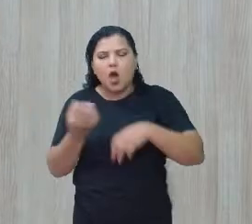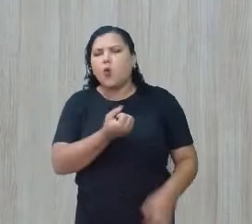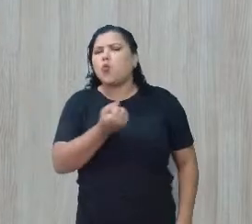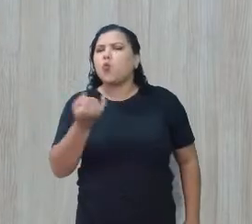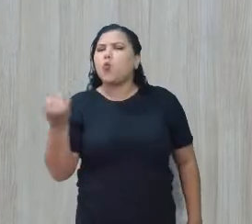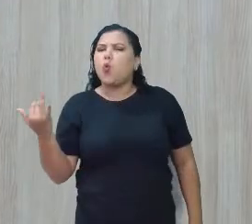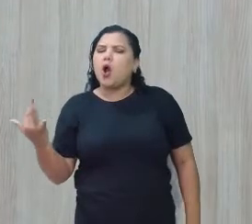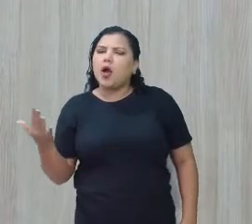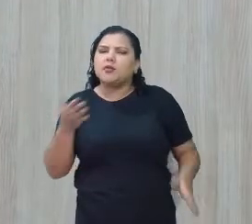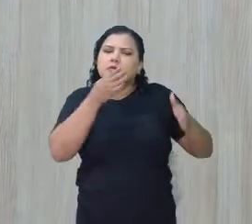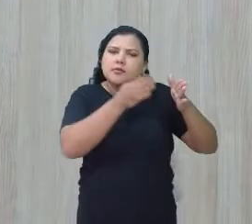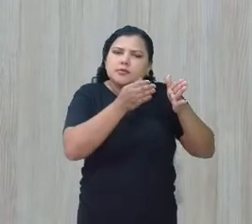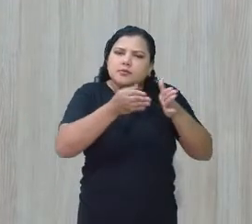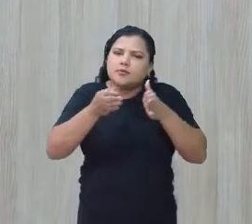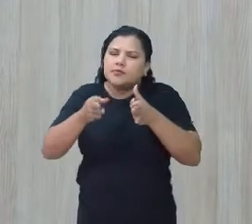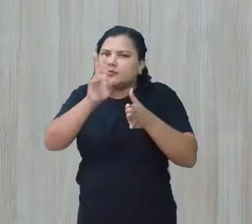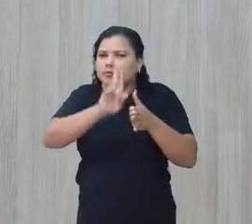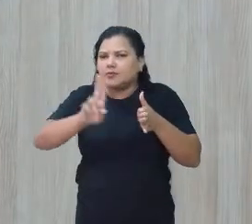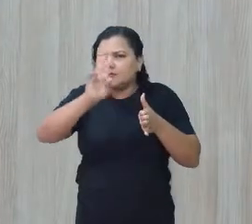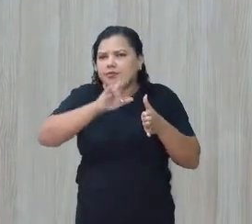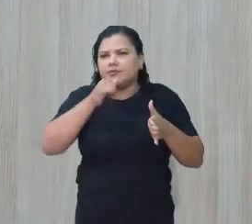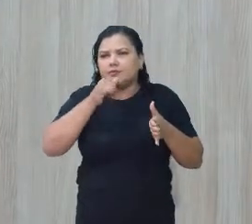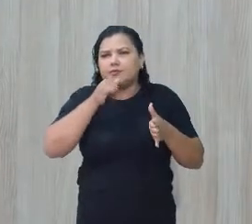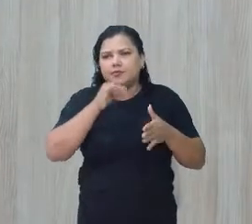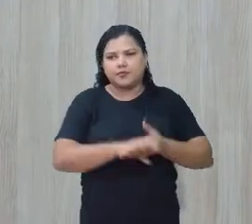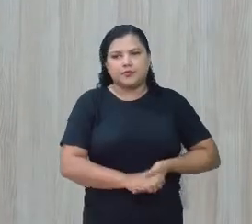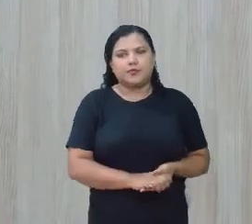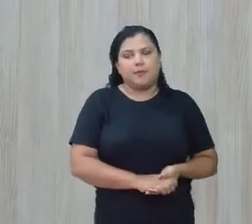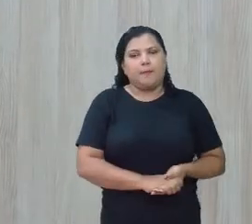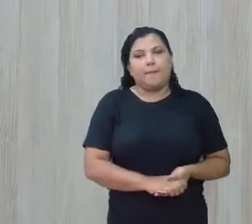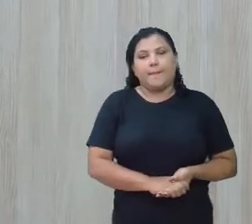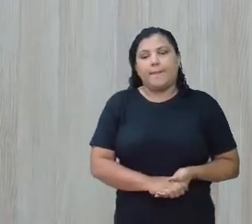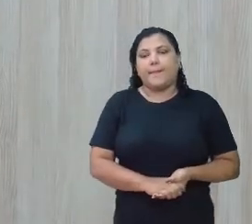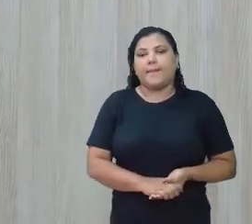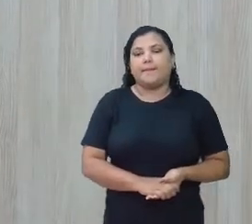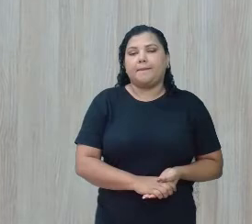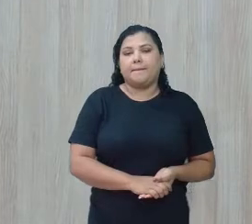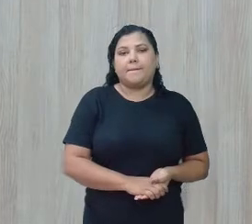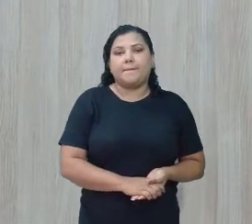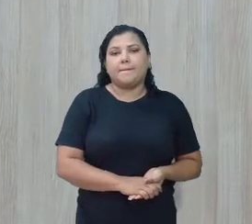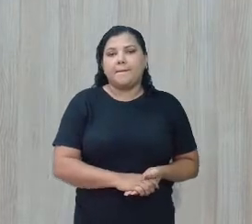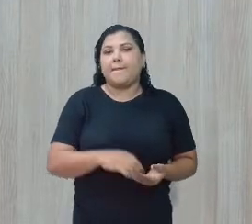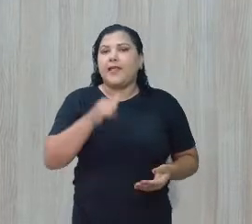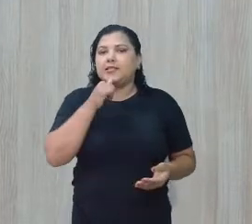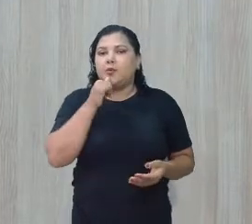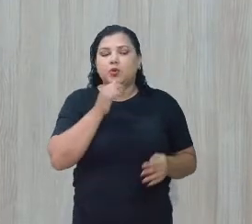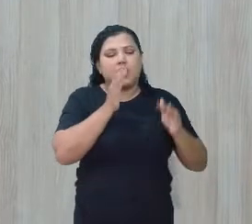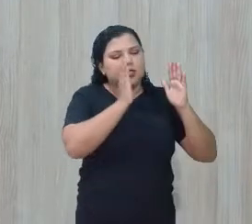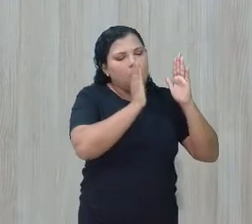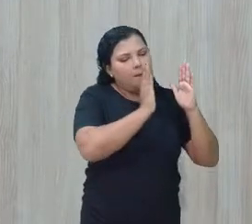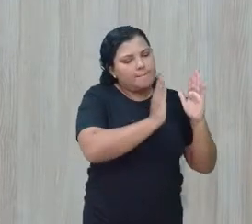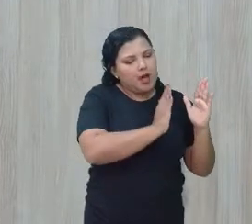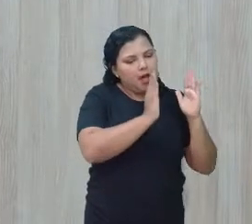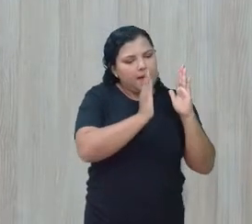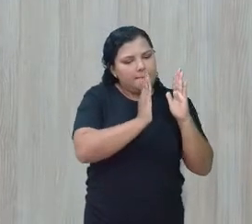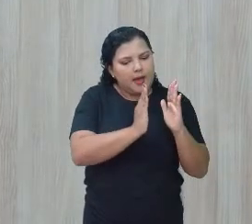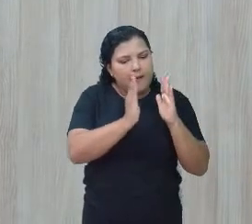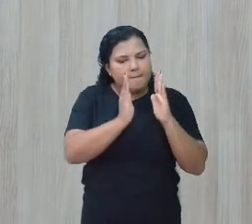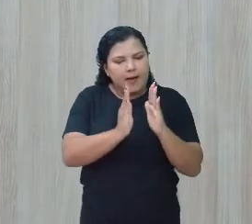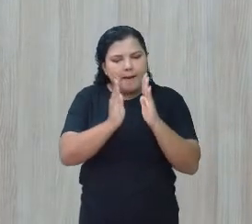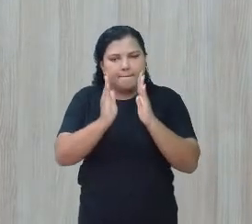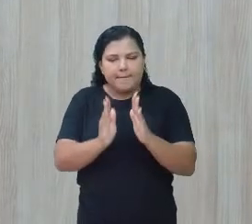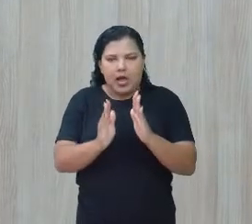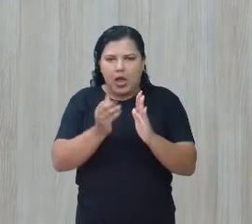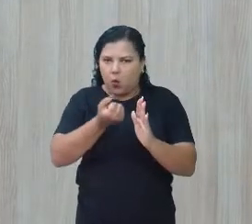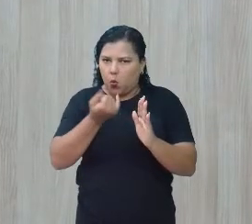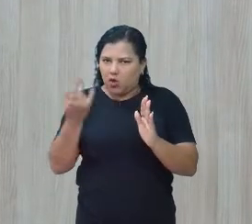a gente vai pegar? Então, ó, quando eu escrevo partes de 100, não são cada uma das partes que valem 100,